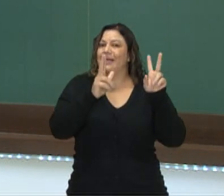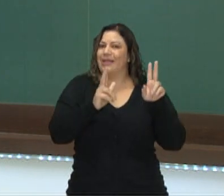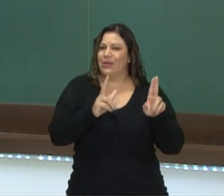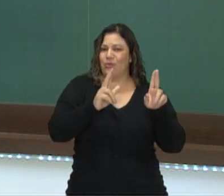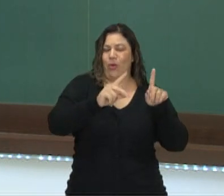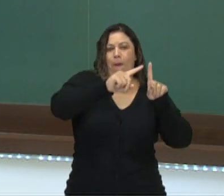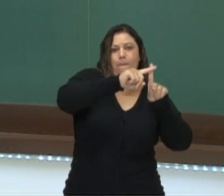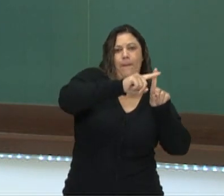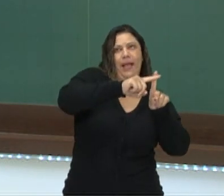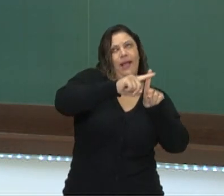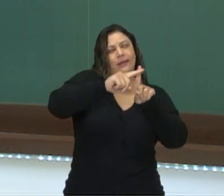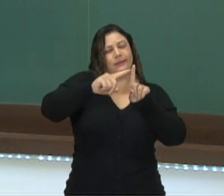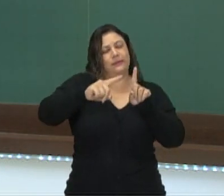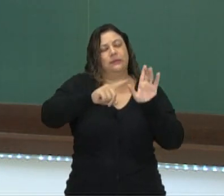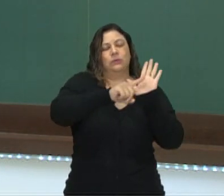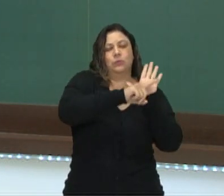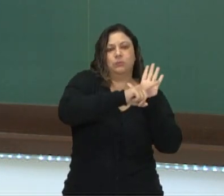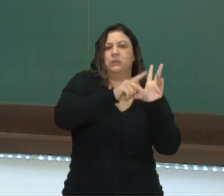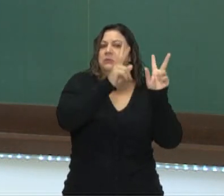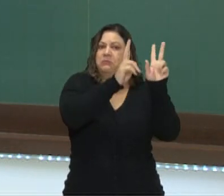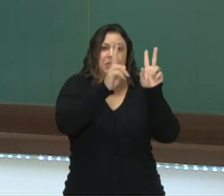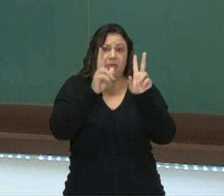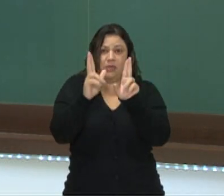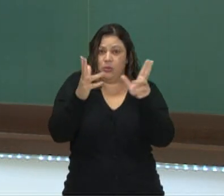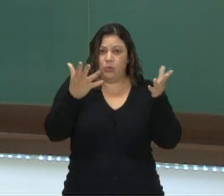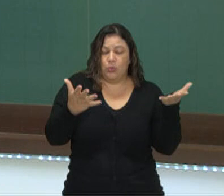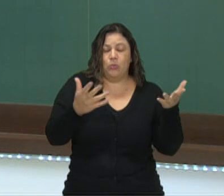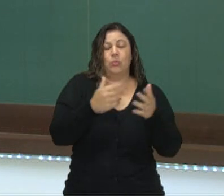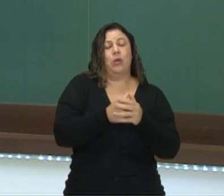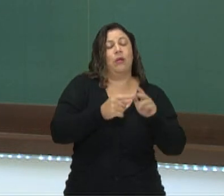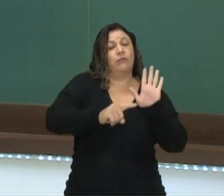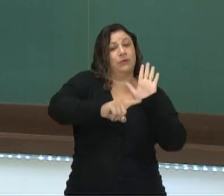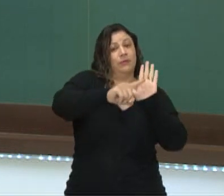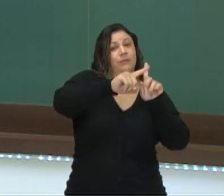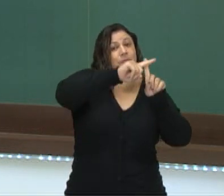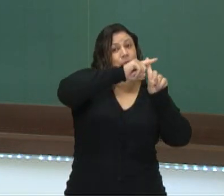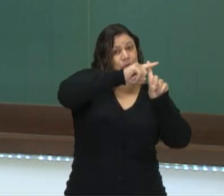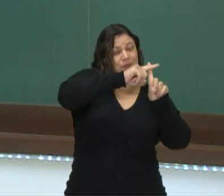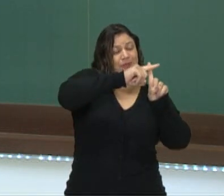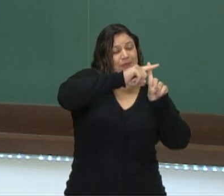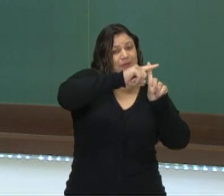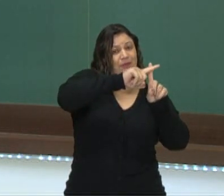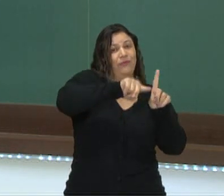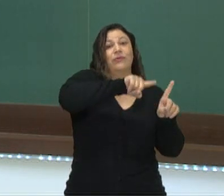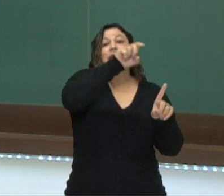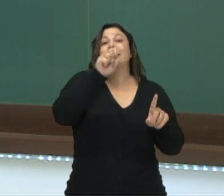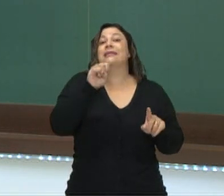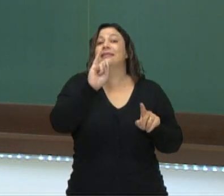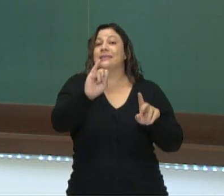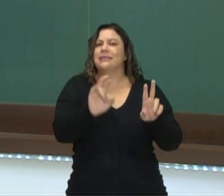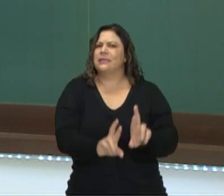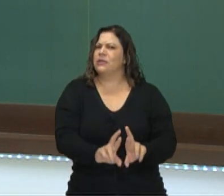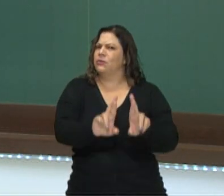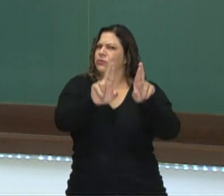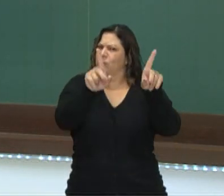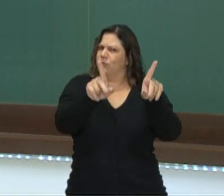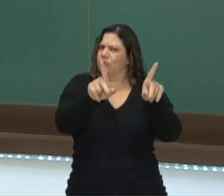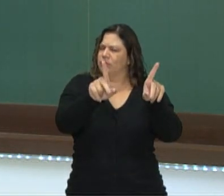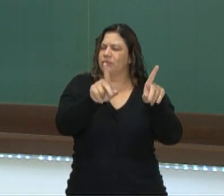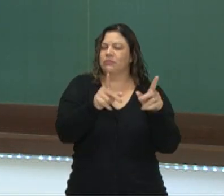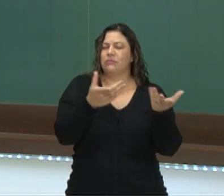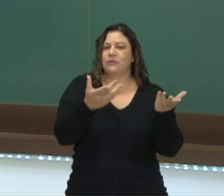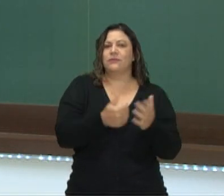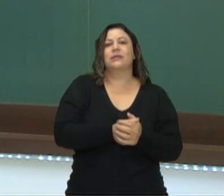fica positivo, tanto na multiplicação quanto na divisão. E se os números tiverem sinais diferentes,